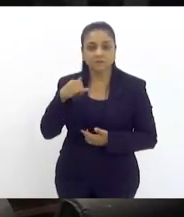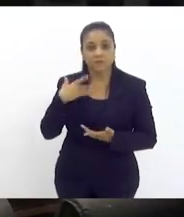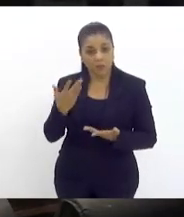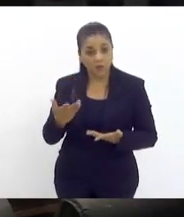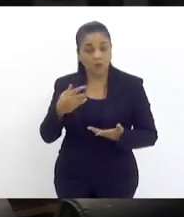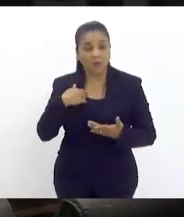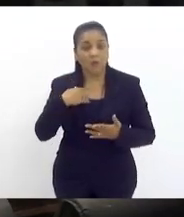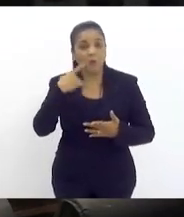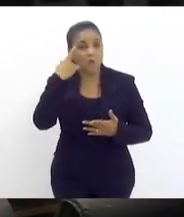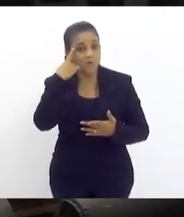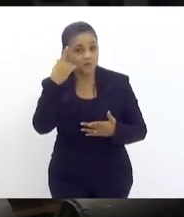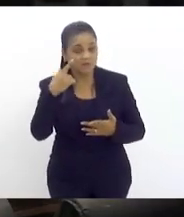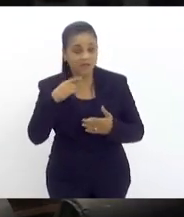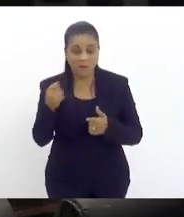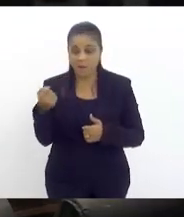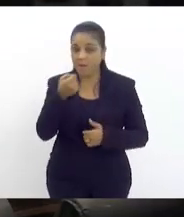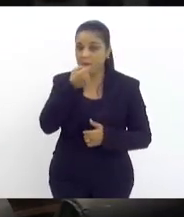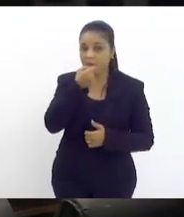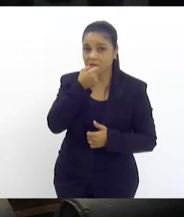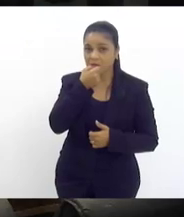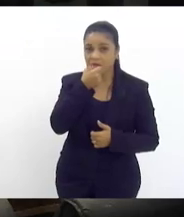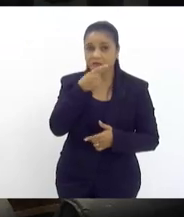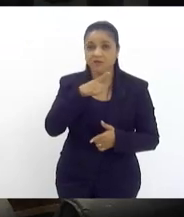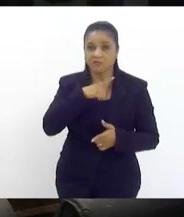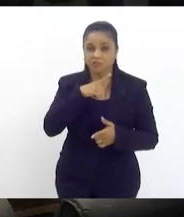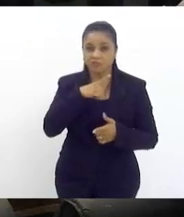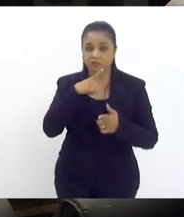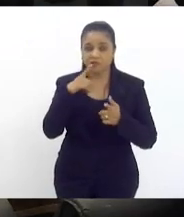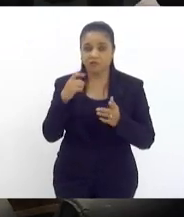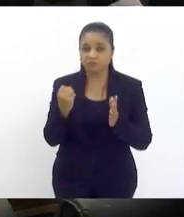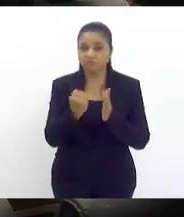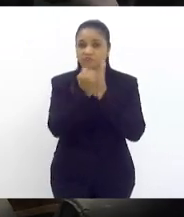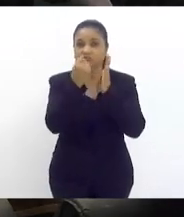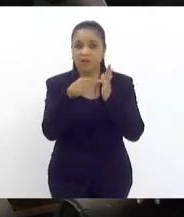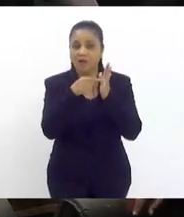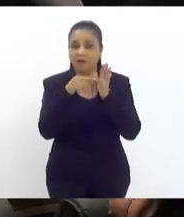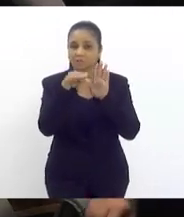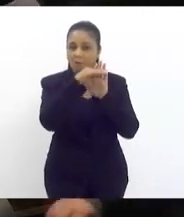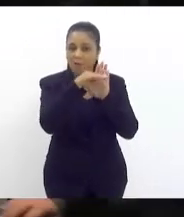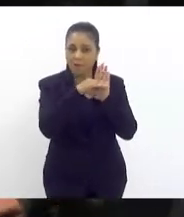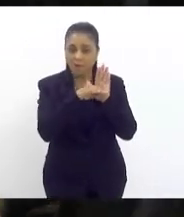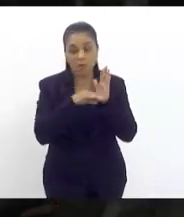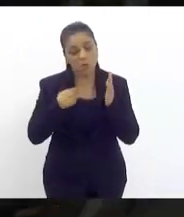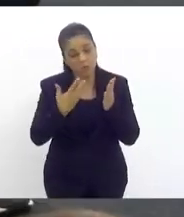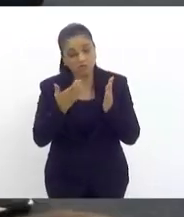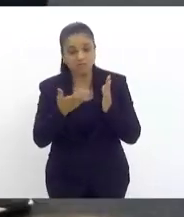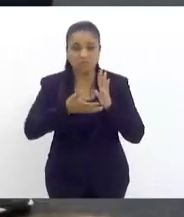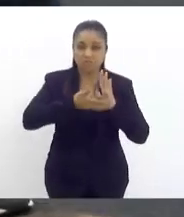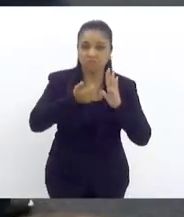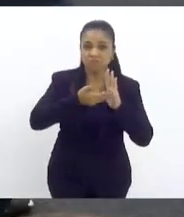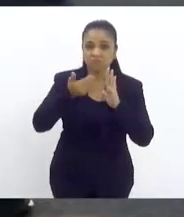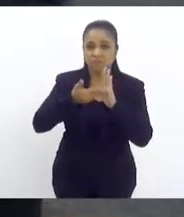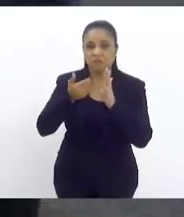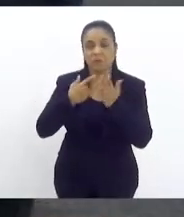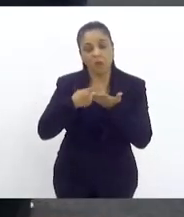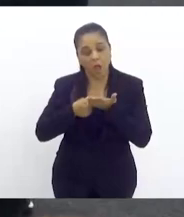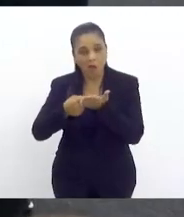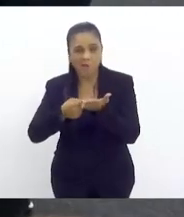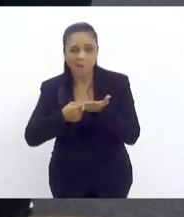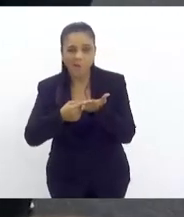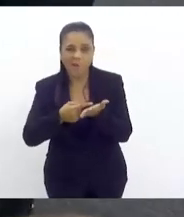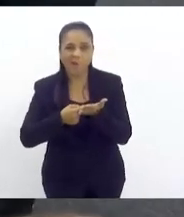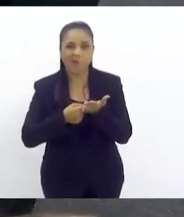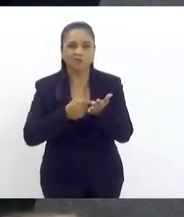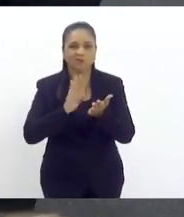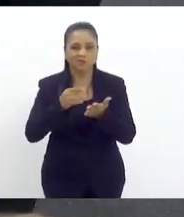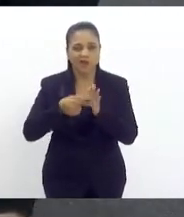que tivesse aí, por isso vim ao microfone, que tinha uns destaques protocolados, eu ia justamente retirá-los, dizendo que a gente teve um acordo no bojo